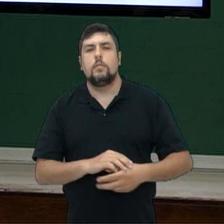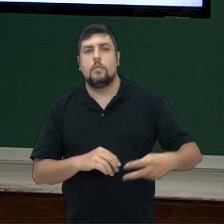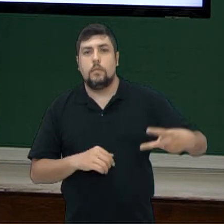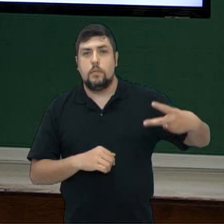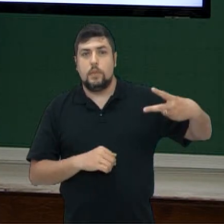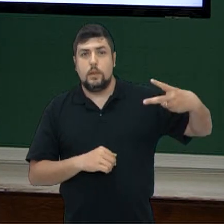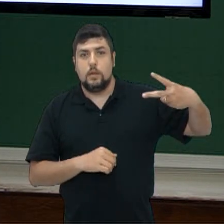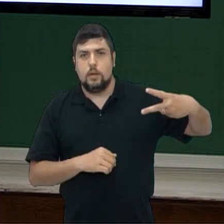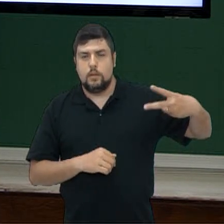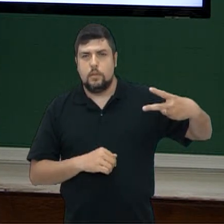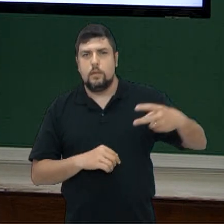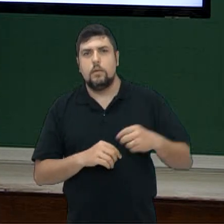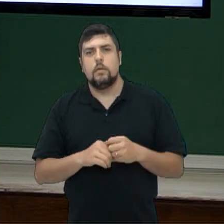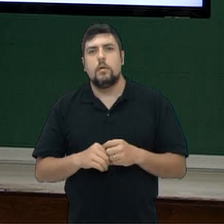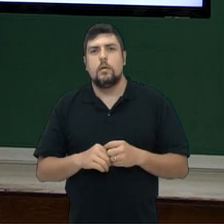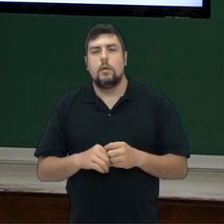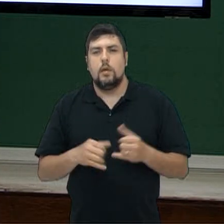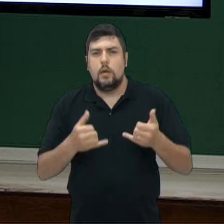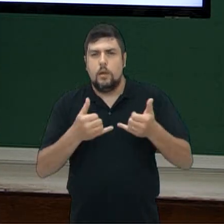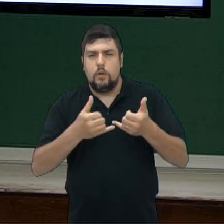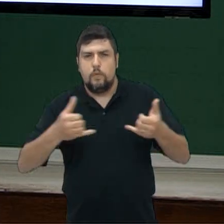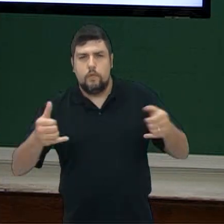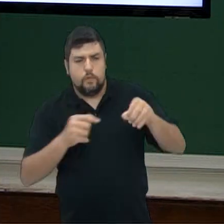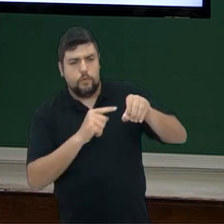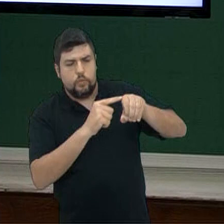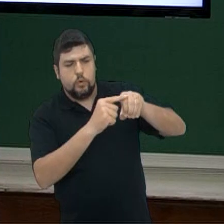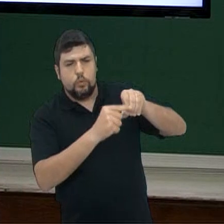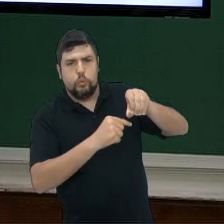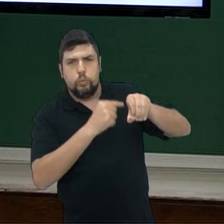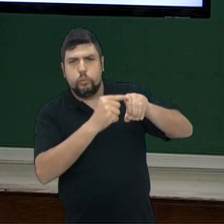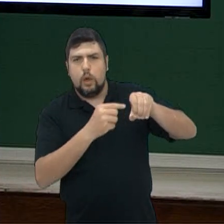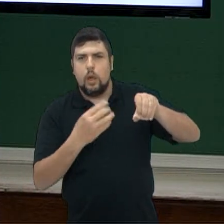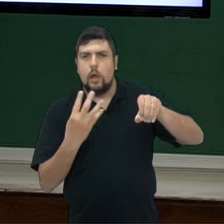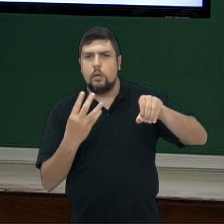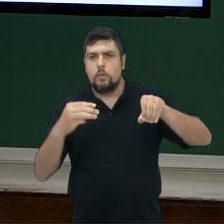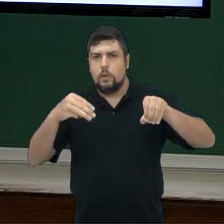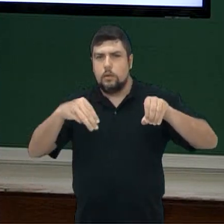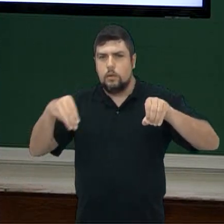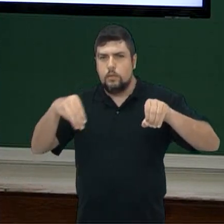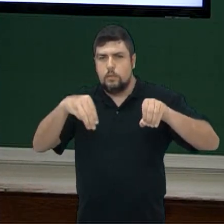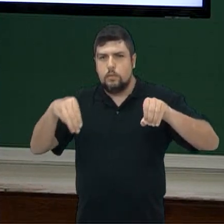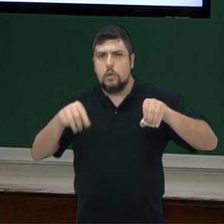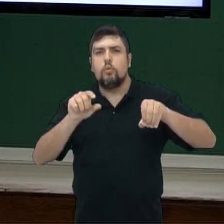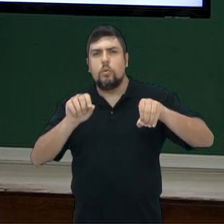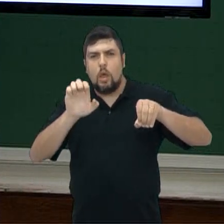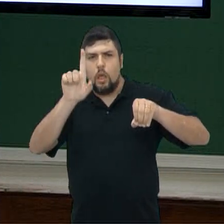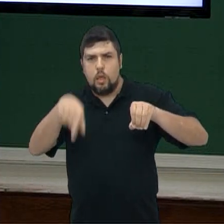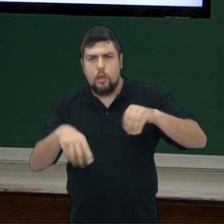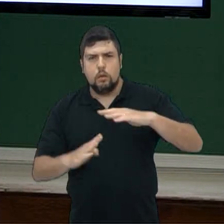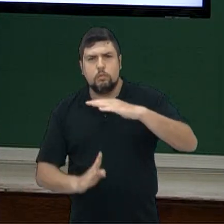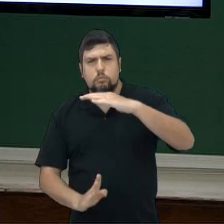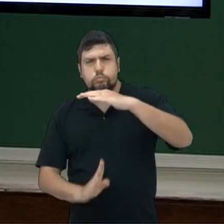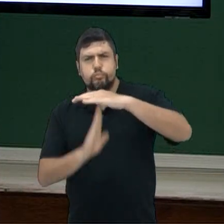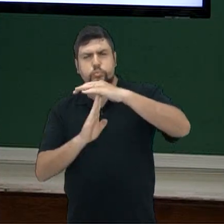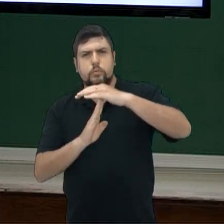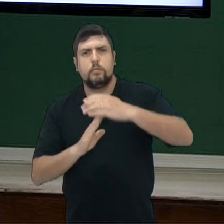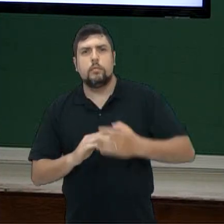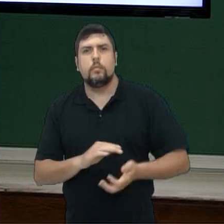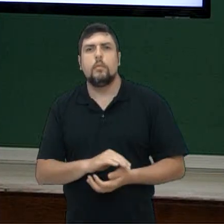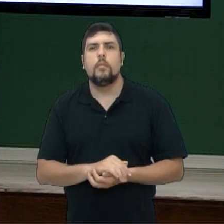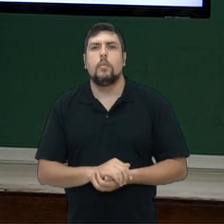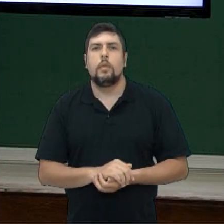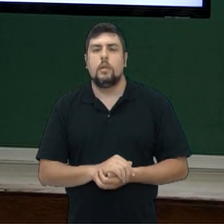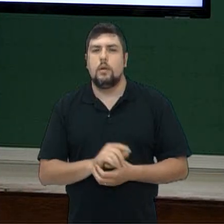Afirmativa 2. A fiação 4 milímetros está relacionada com a medida máxima de espessura do fio? Não, a